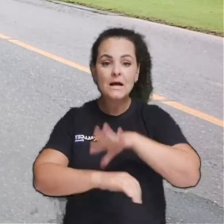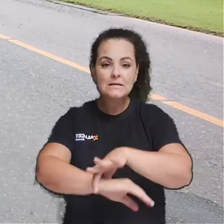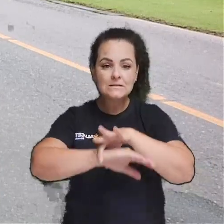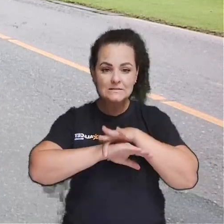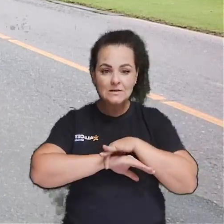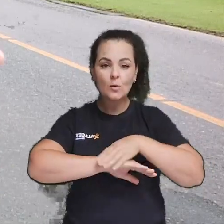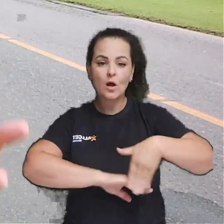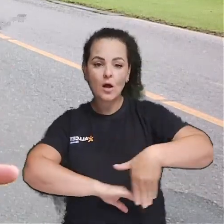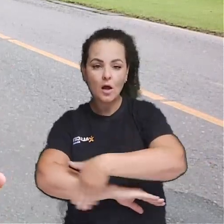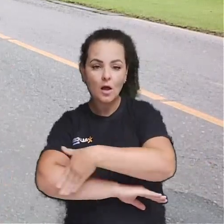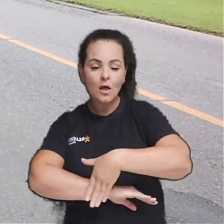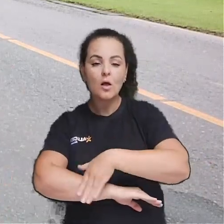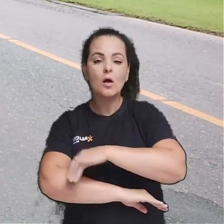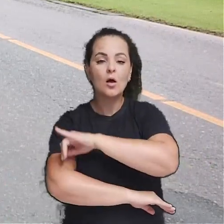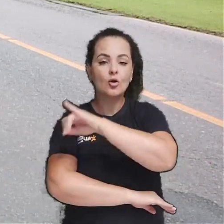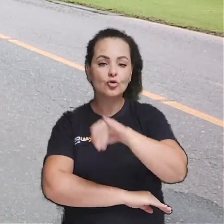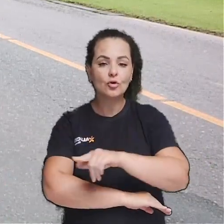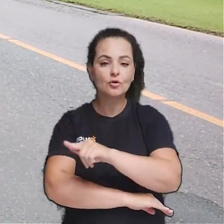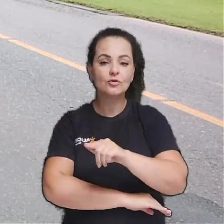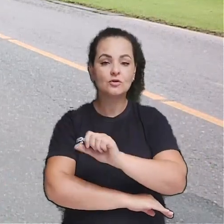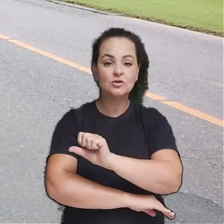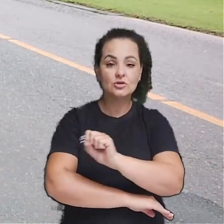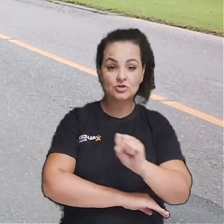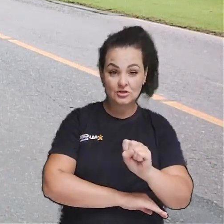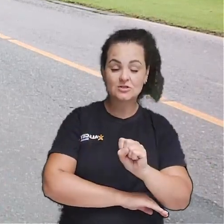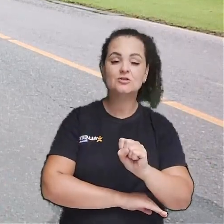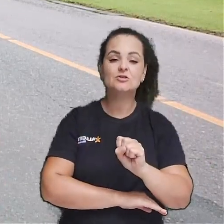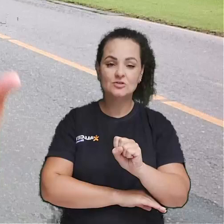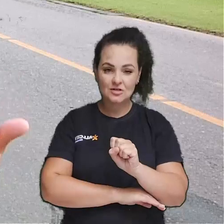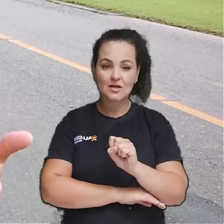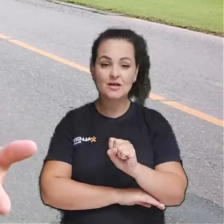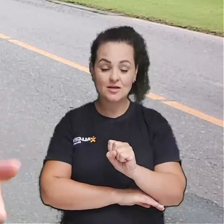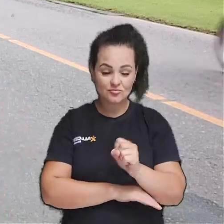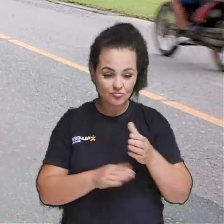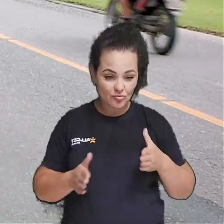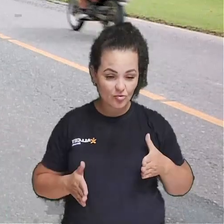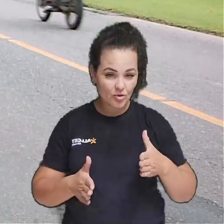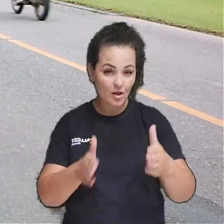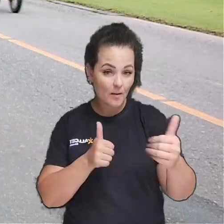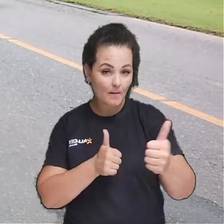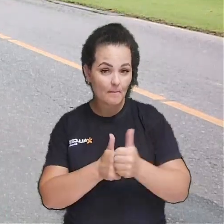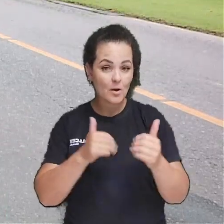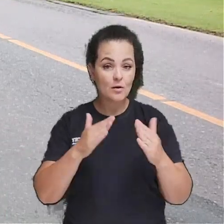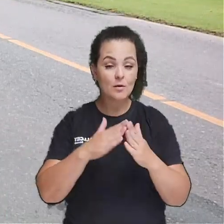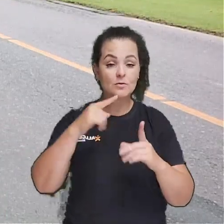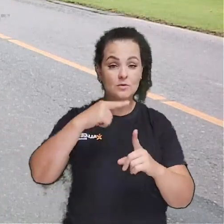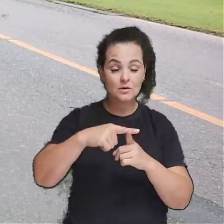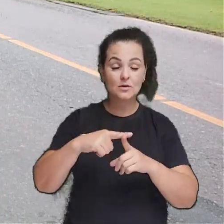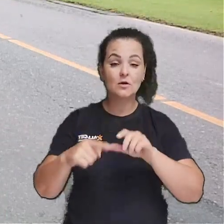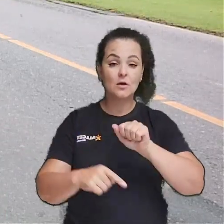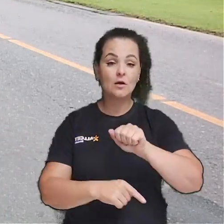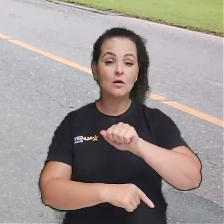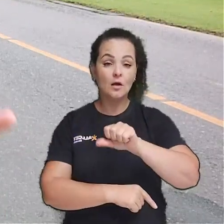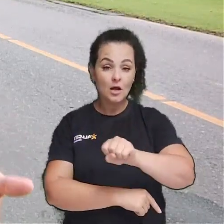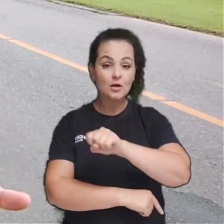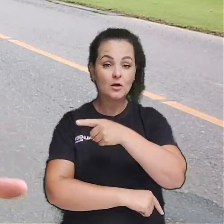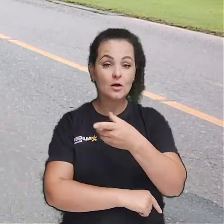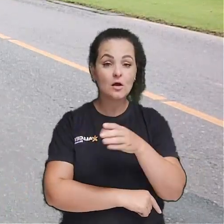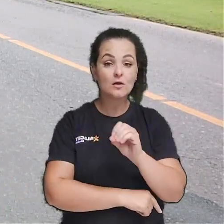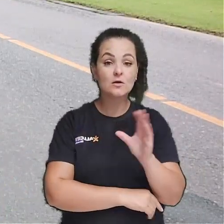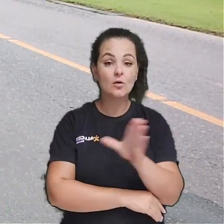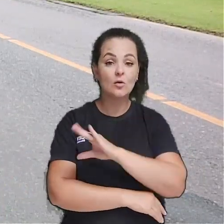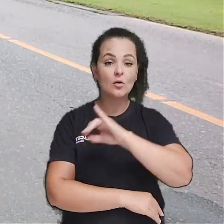jgs 346 Honorato Bortolini especificamente no trecho próximo à Igreja São João